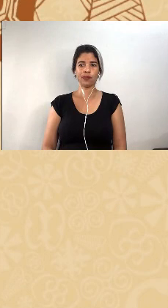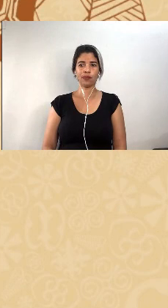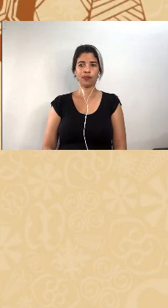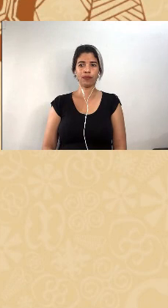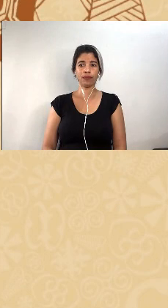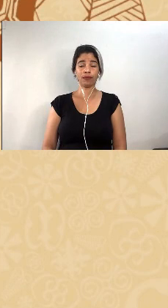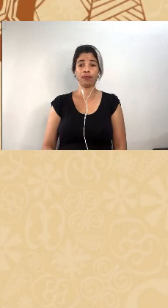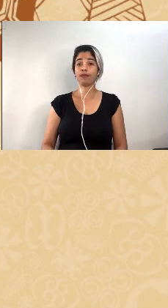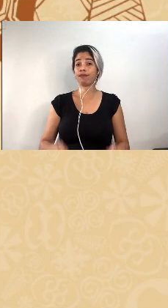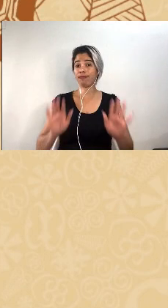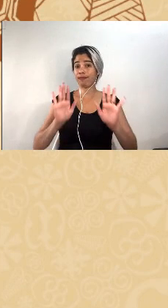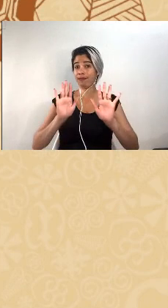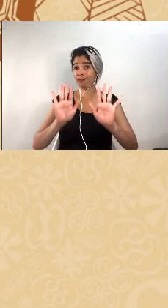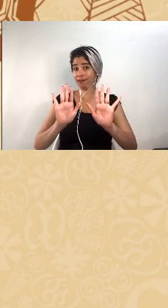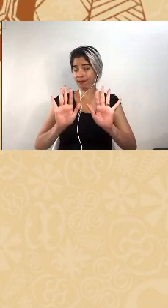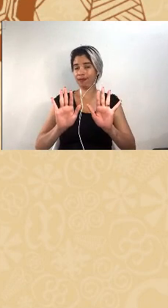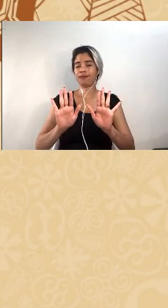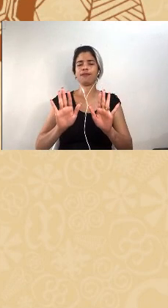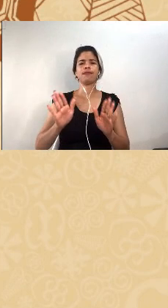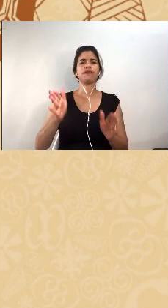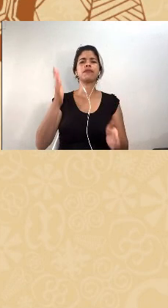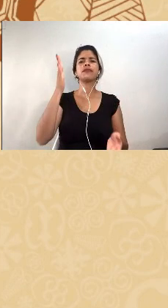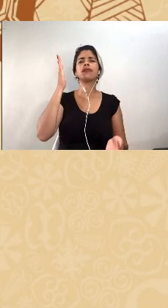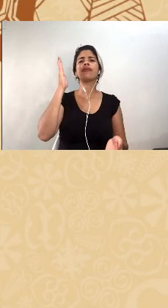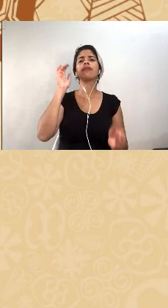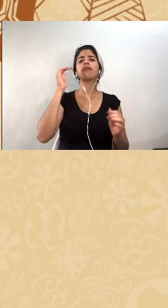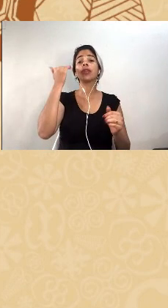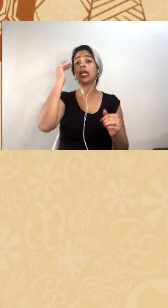Bem, sabe por quê?